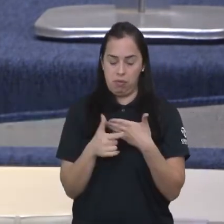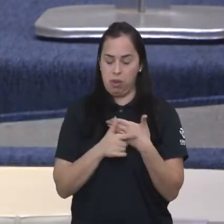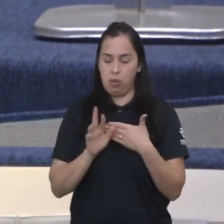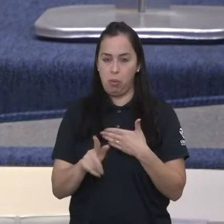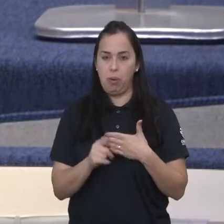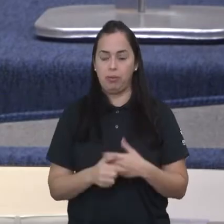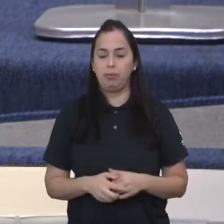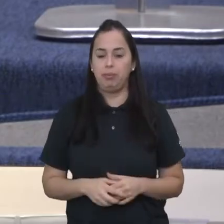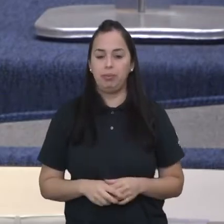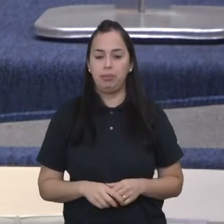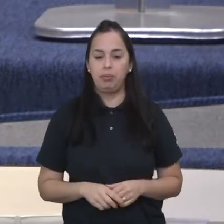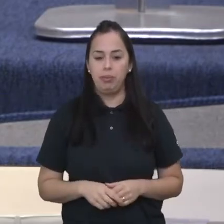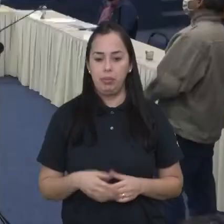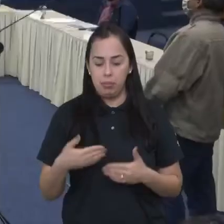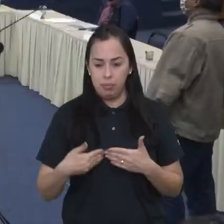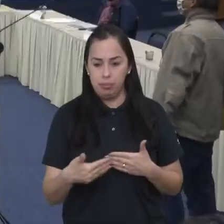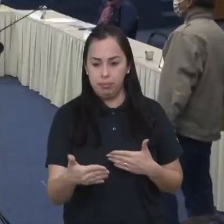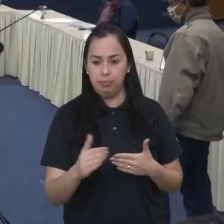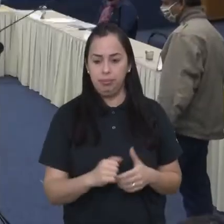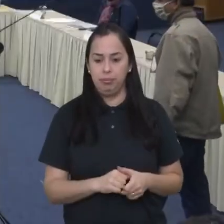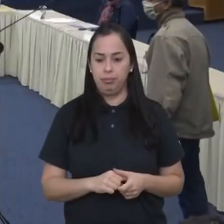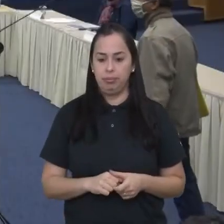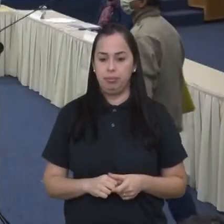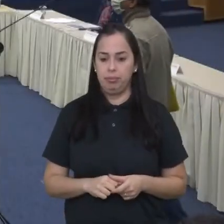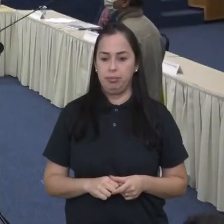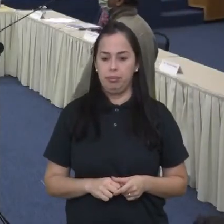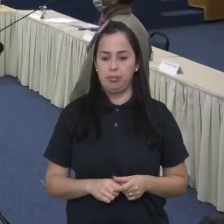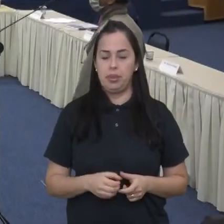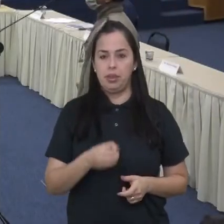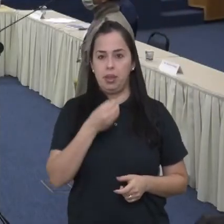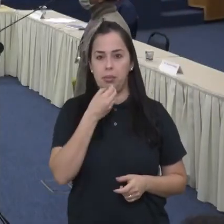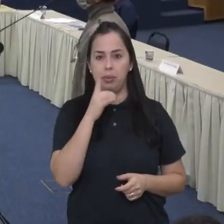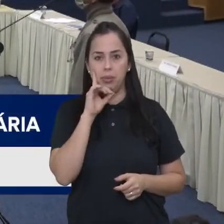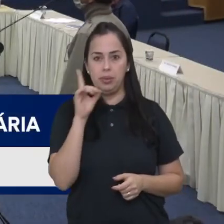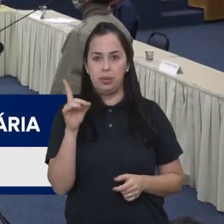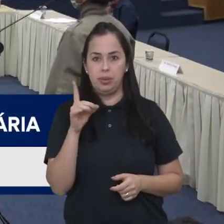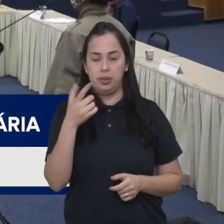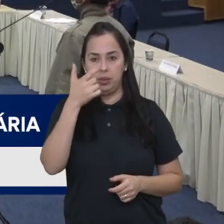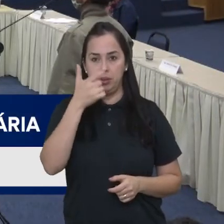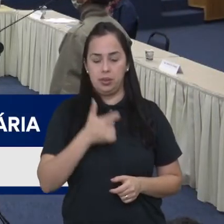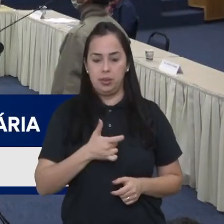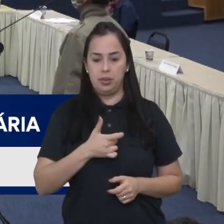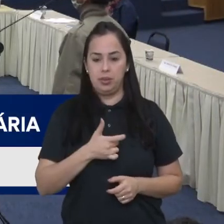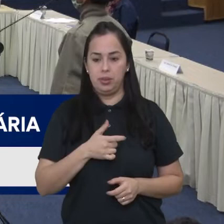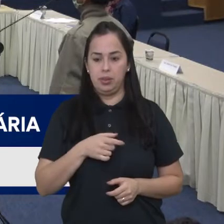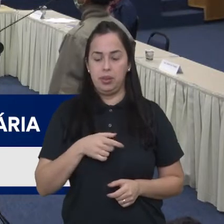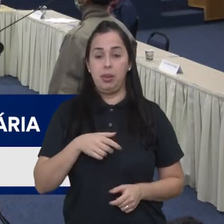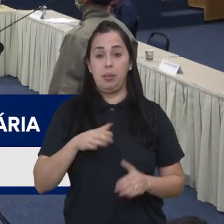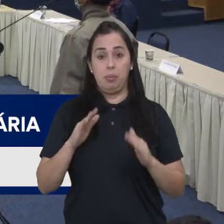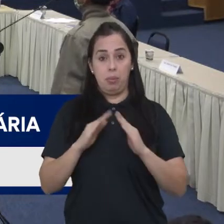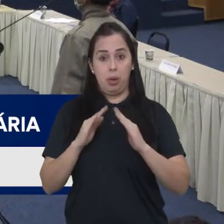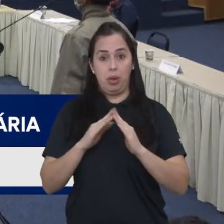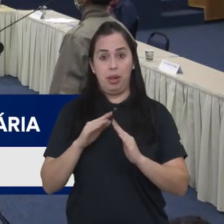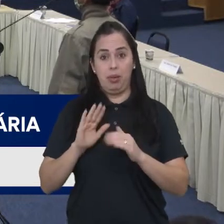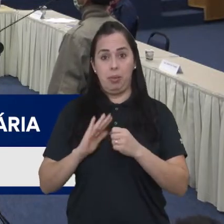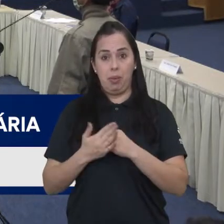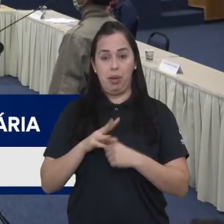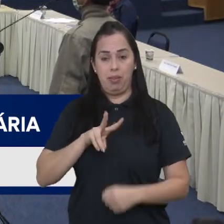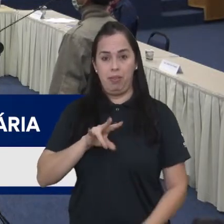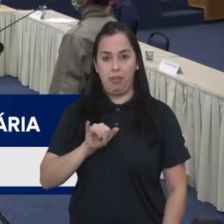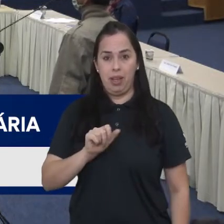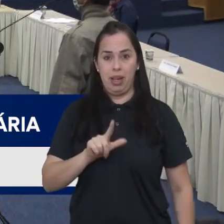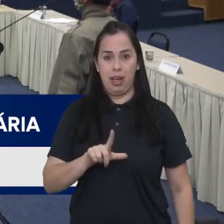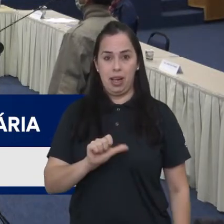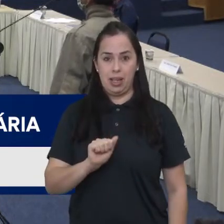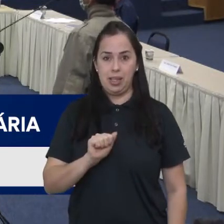Então, ok? Obrigado. Vamos seguir escutando. Bom dia a todos. Eu sou do Vila São Mateus, meu